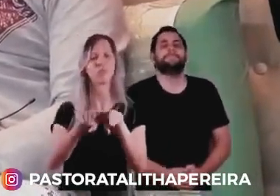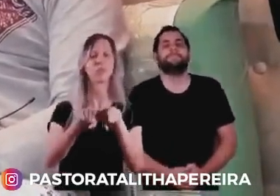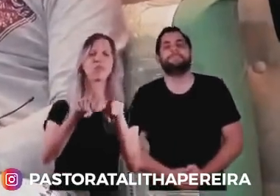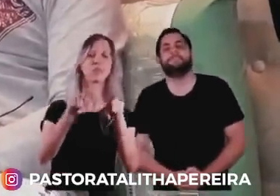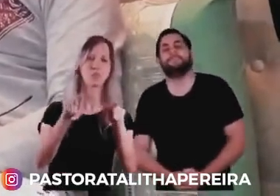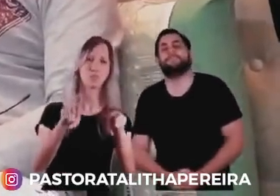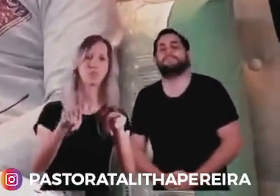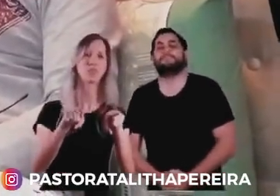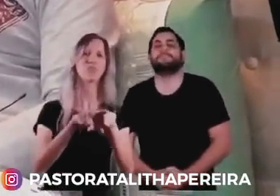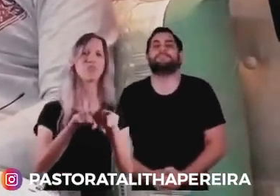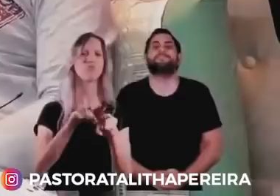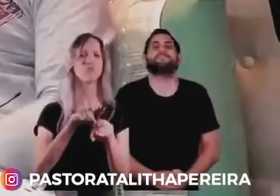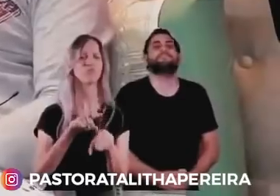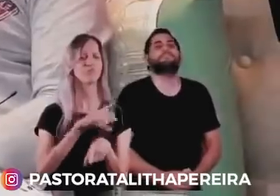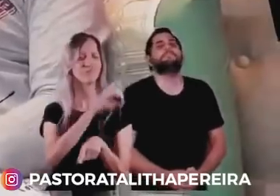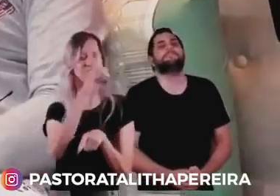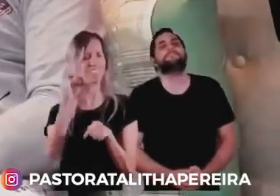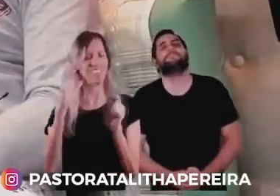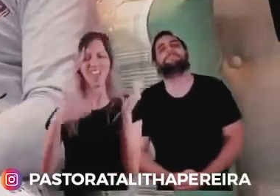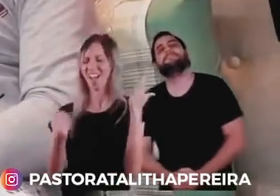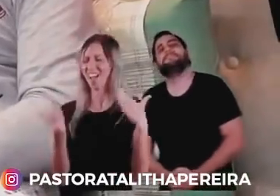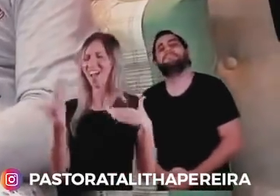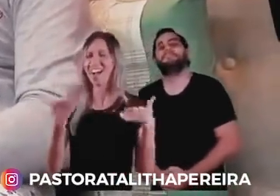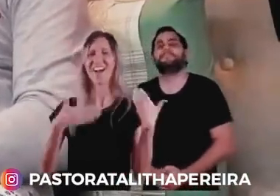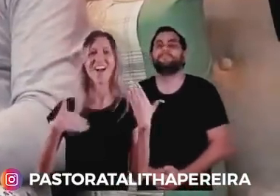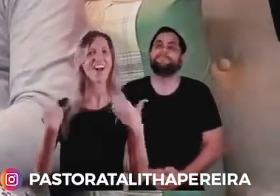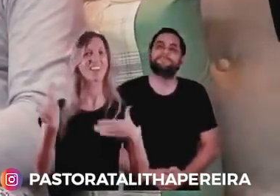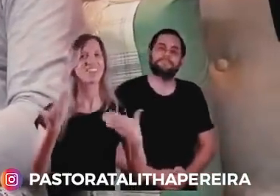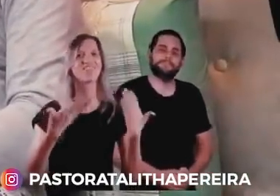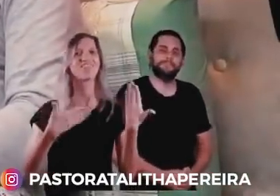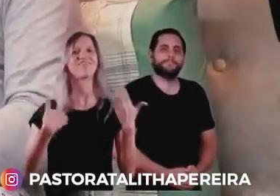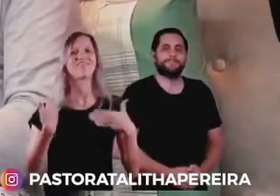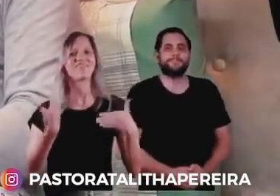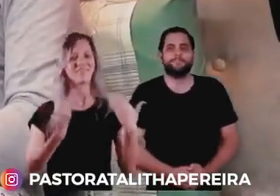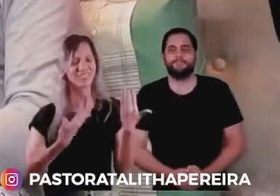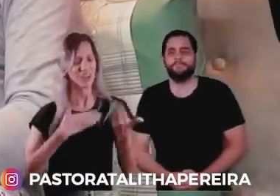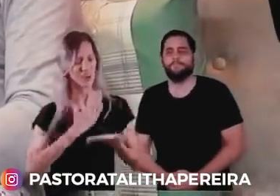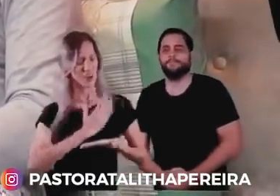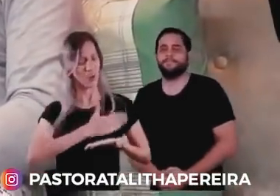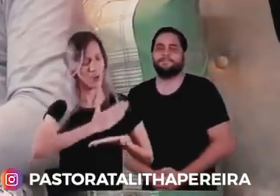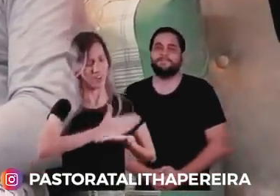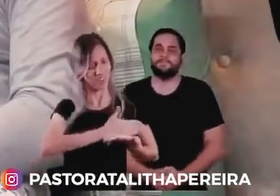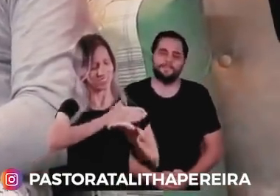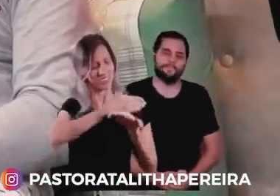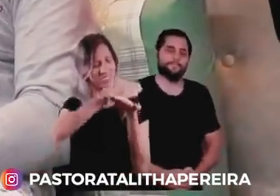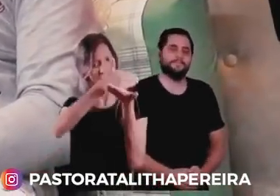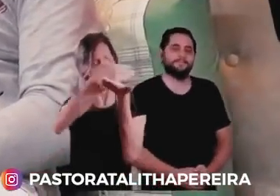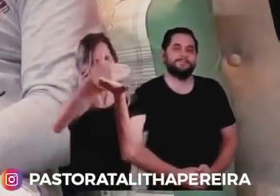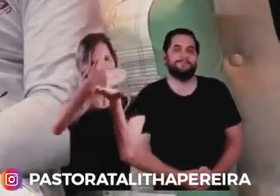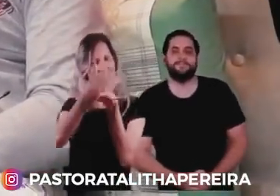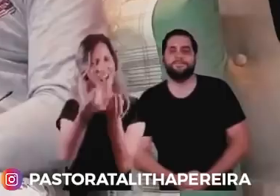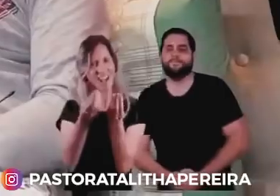Neste dia de alegria, eu te dou meu